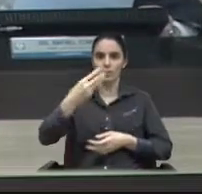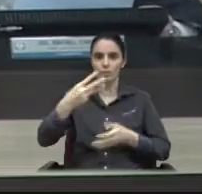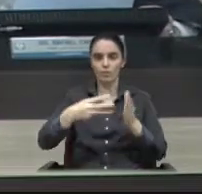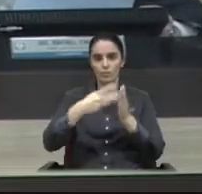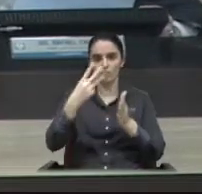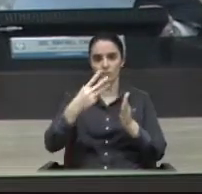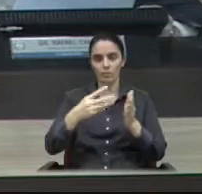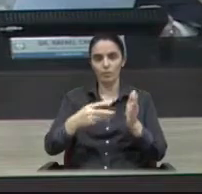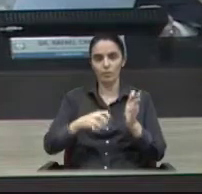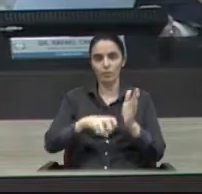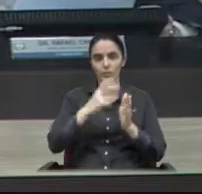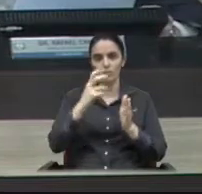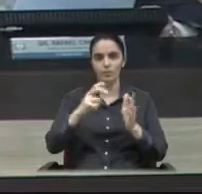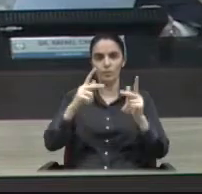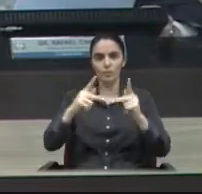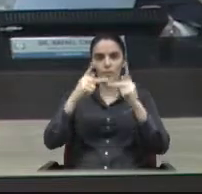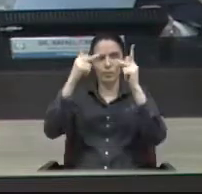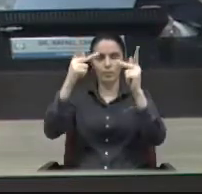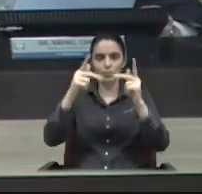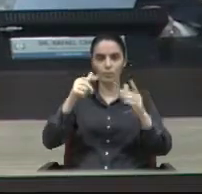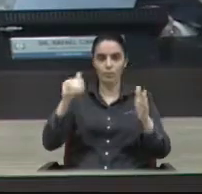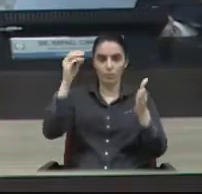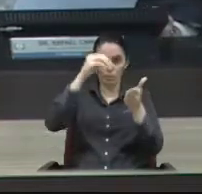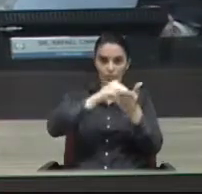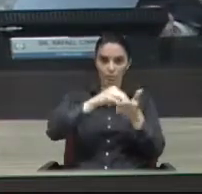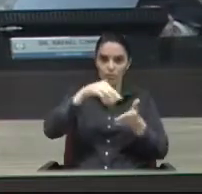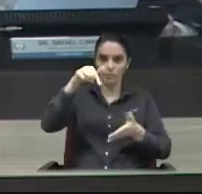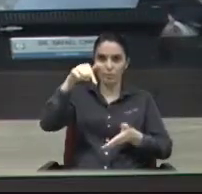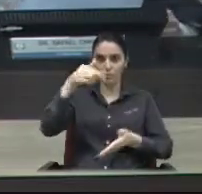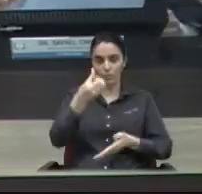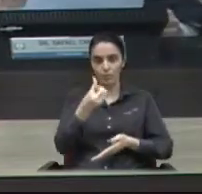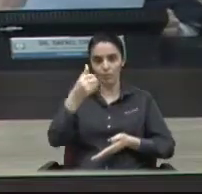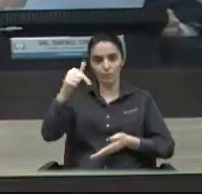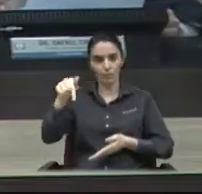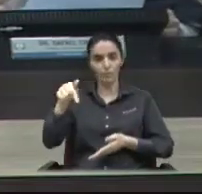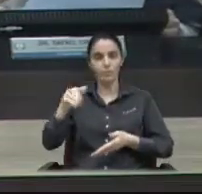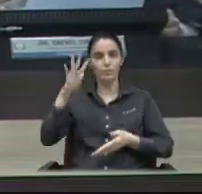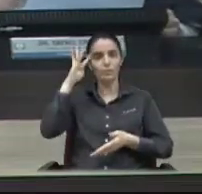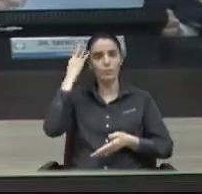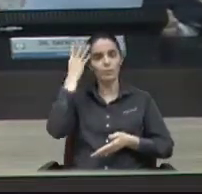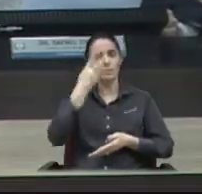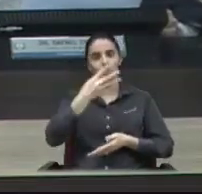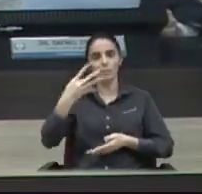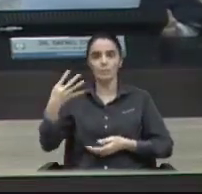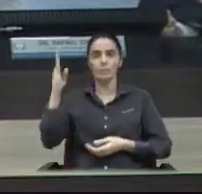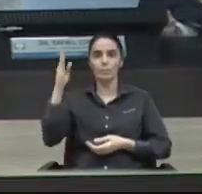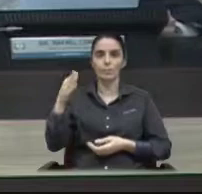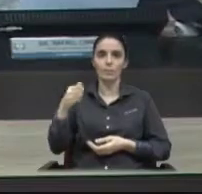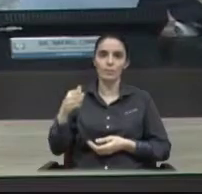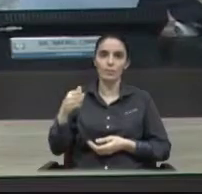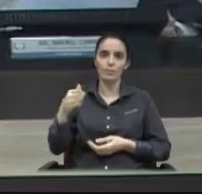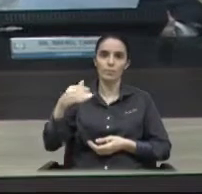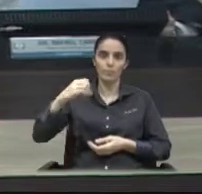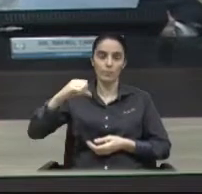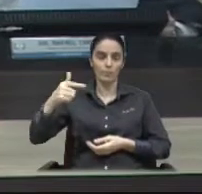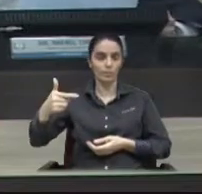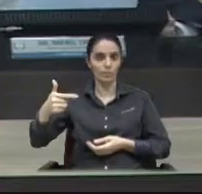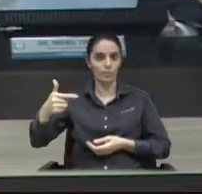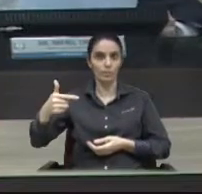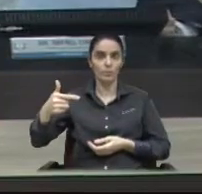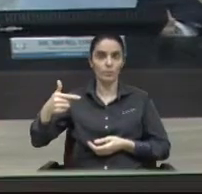e acrescenta os parágrafos 6º e 7º do artigo 208 da resolução número 44 barra 1992